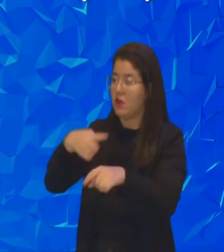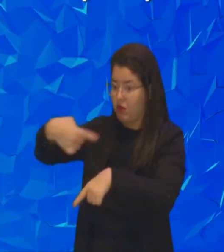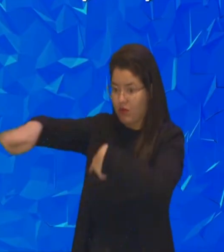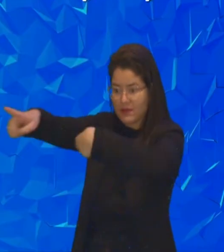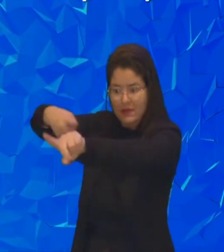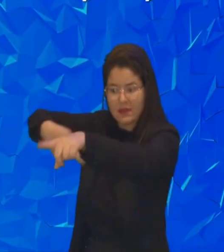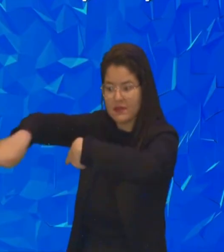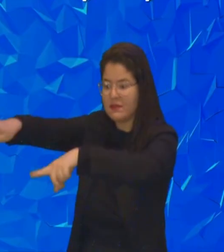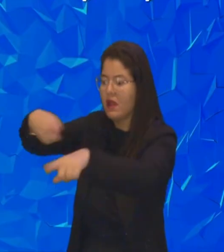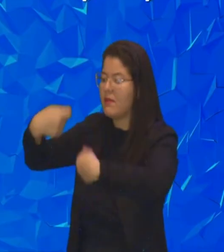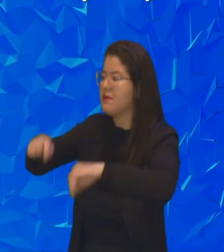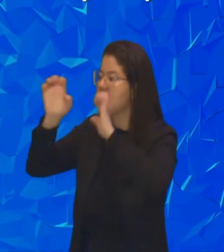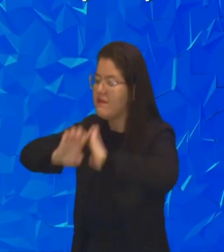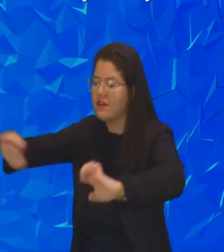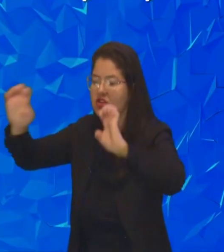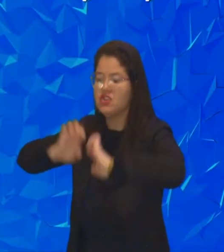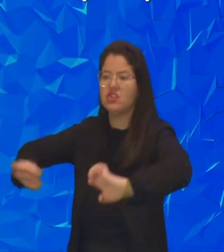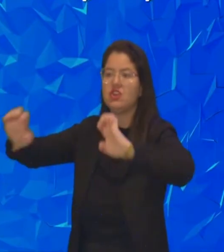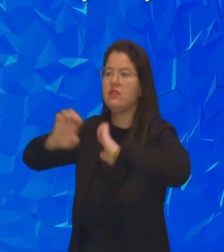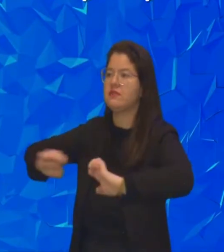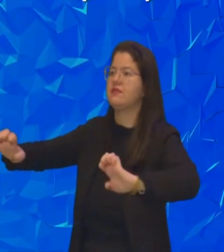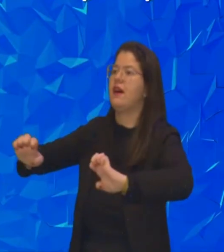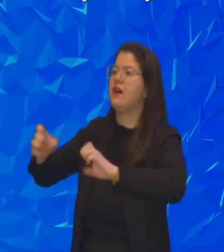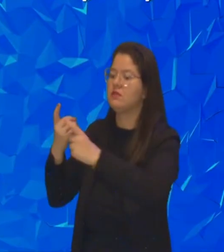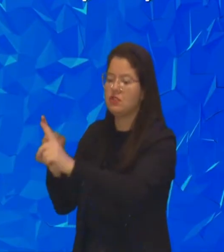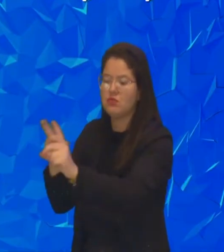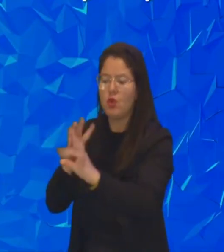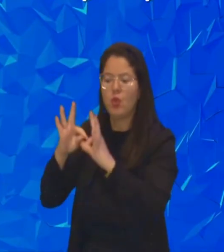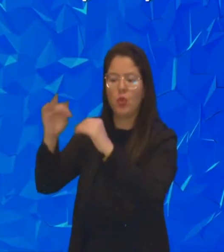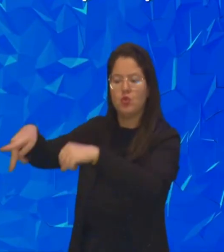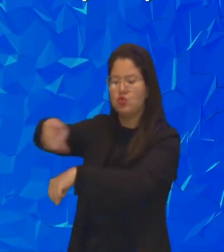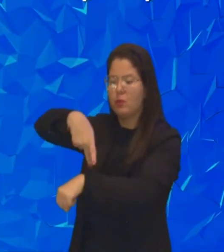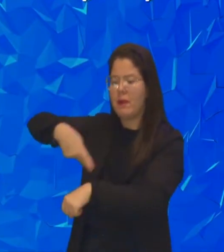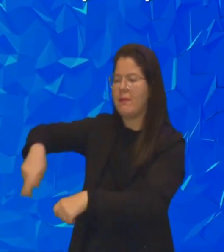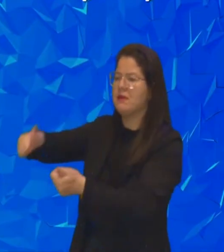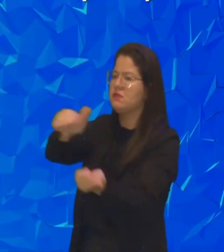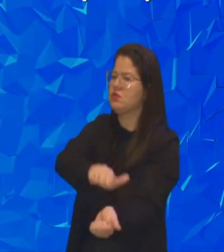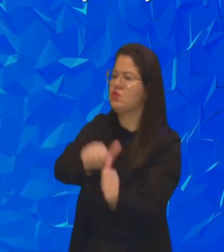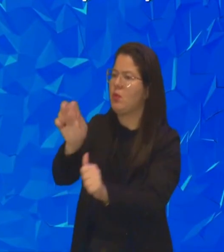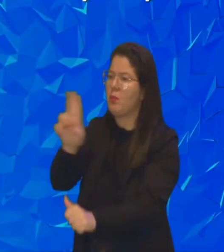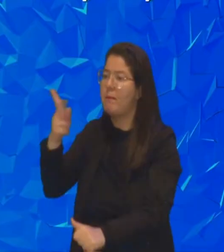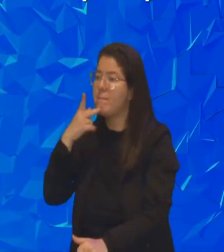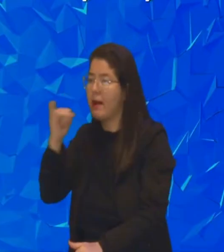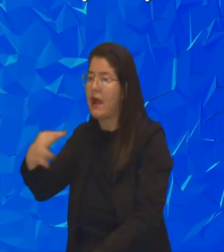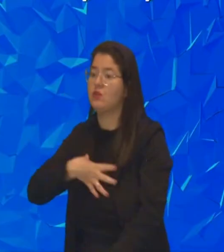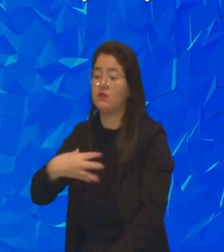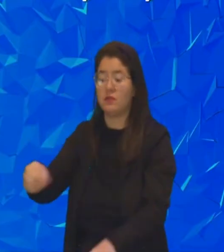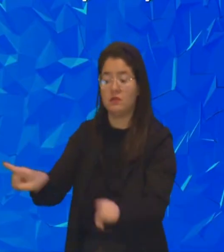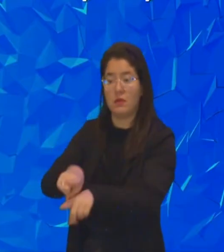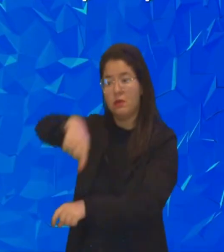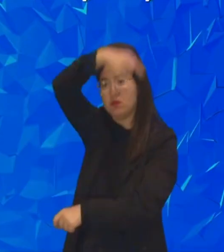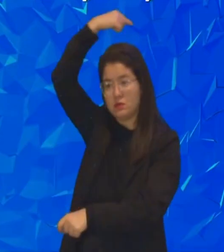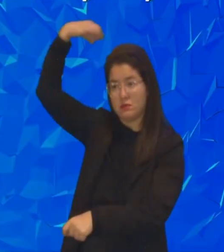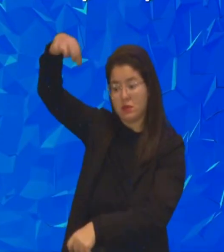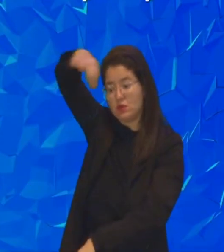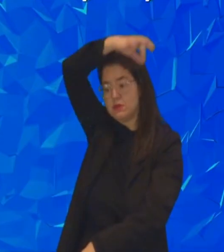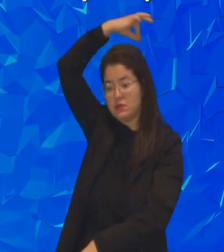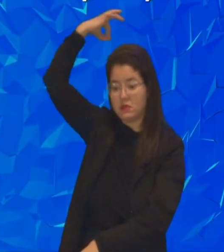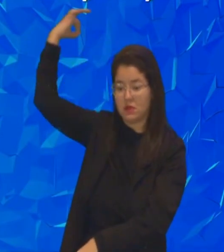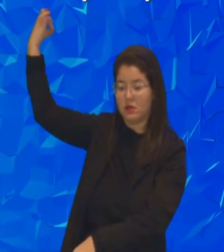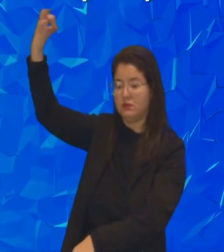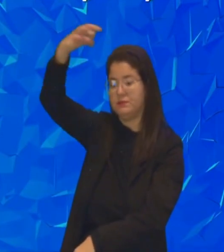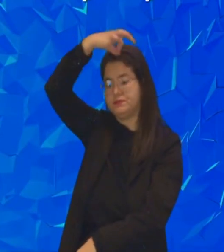Portanto, vão e façam discípulos de todas as nações, batizando-os em nome do Pai, do Filho e do Espírito